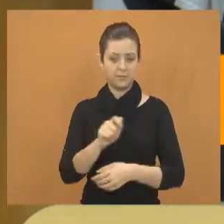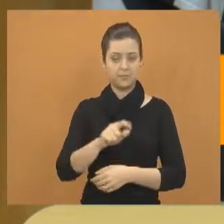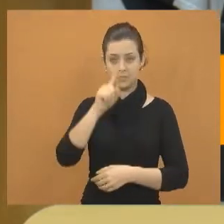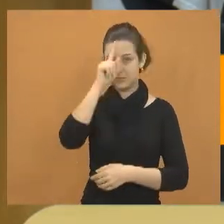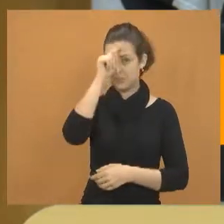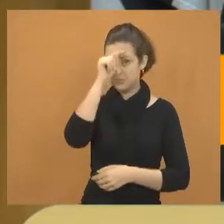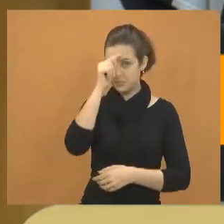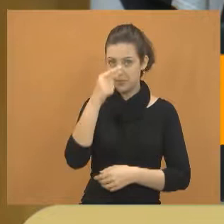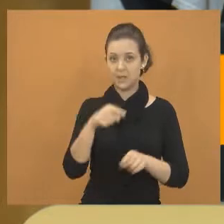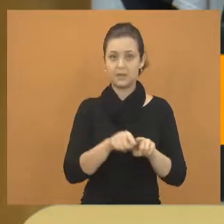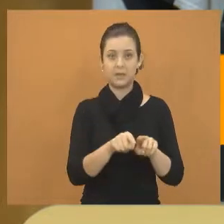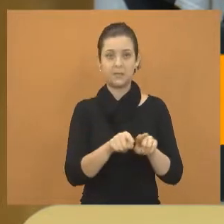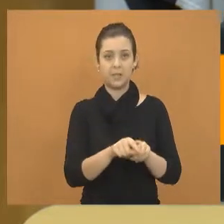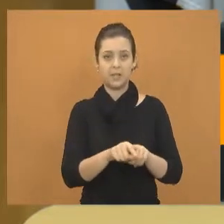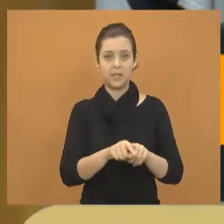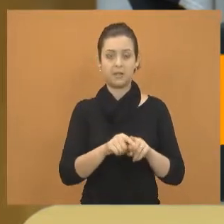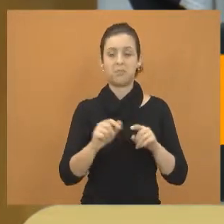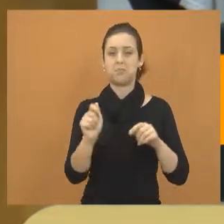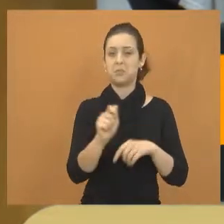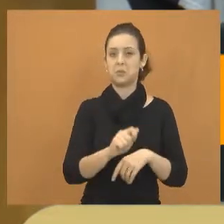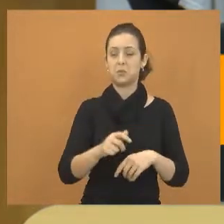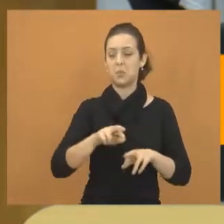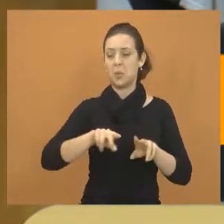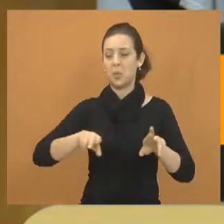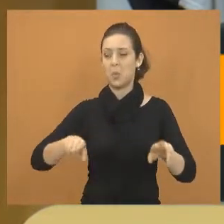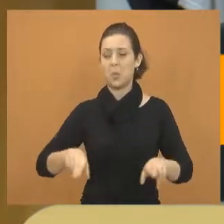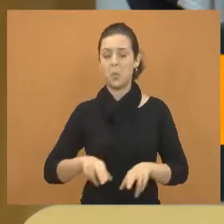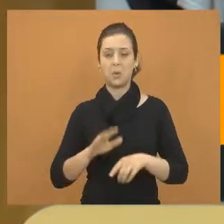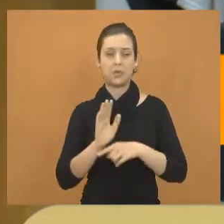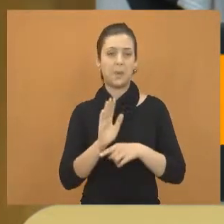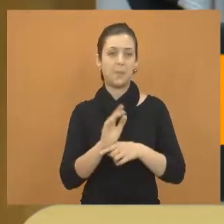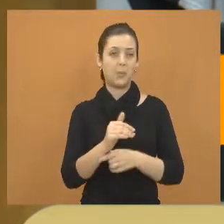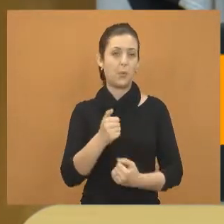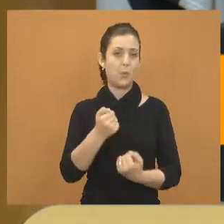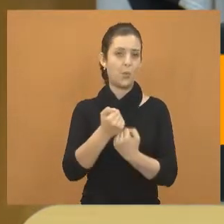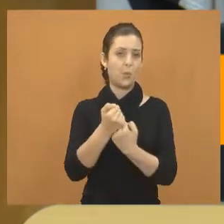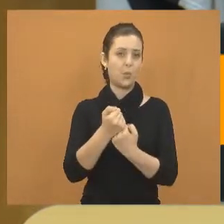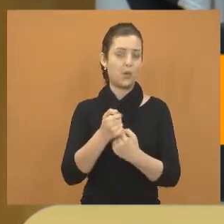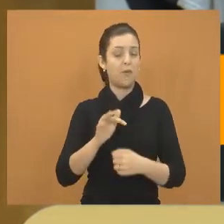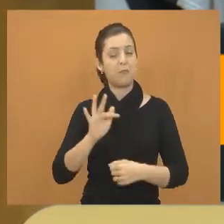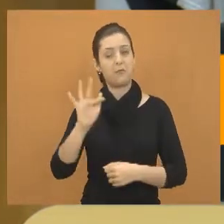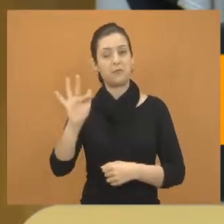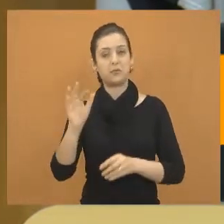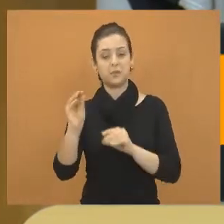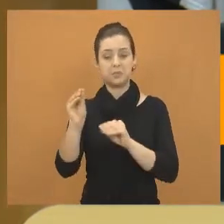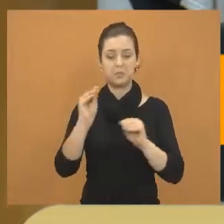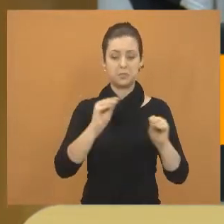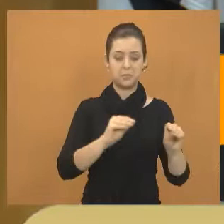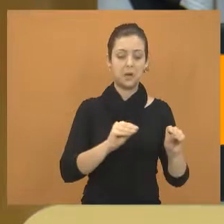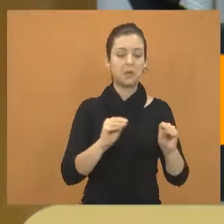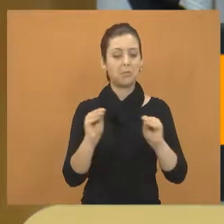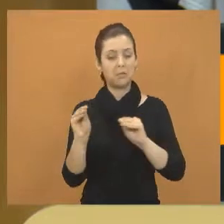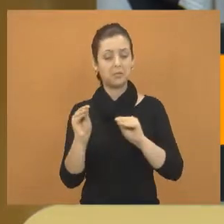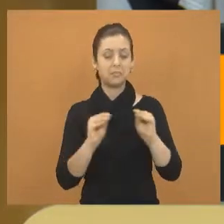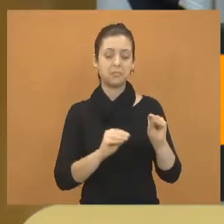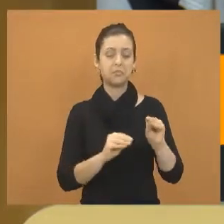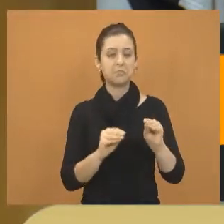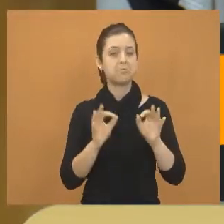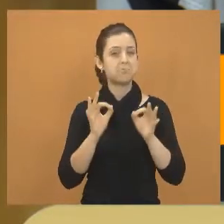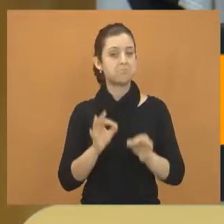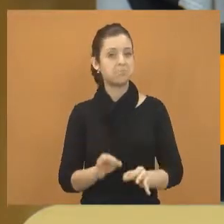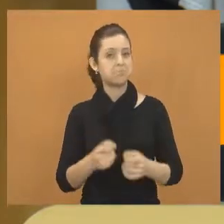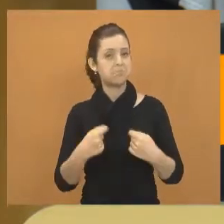hospitais filantrópicos, entidades filantrópicas, a gente pode, sim, no futuro, fazer esse remanejamento, se assim nós